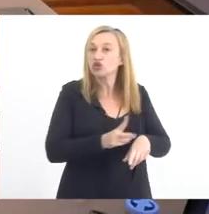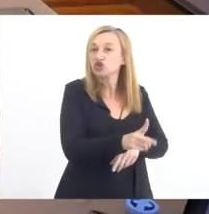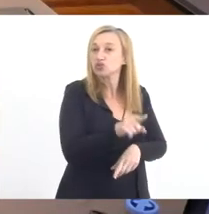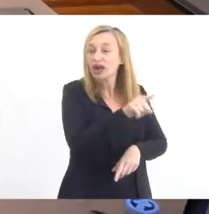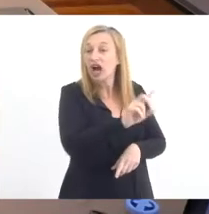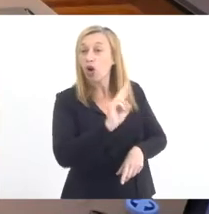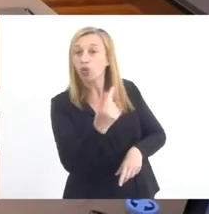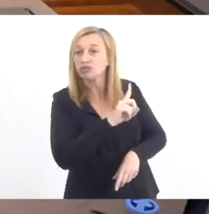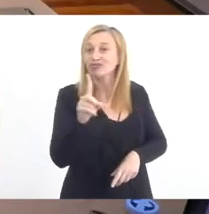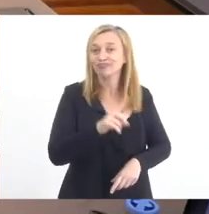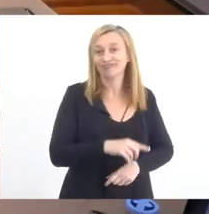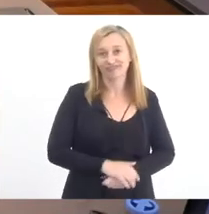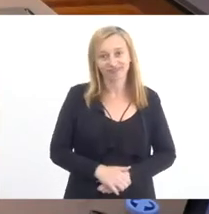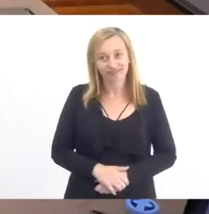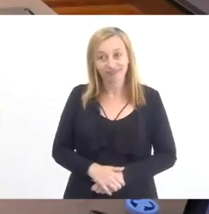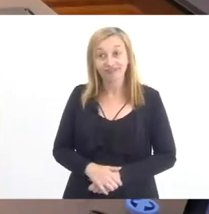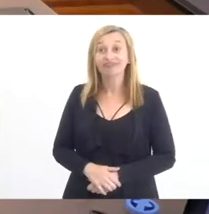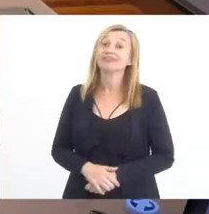ou não.